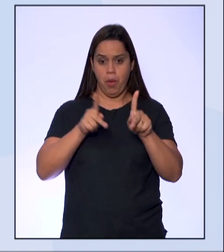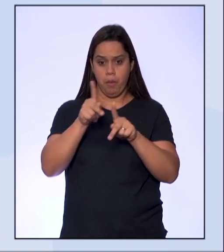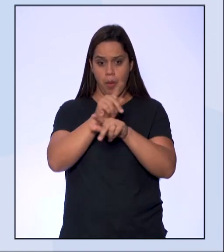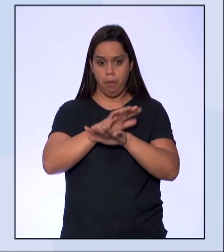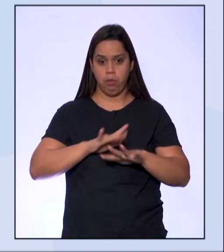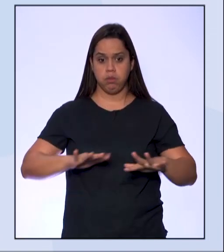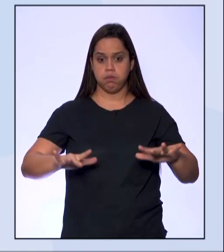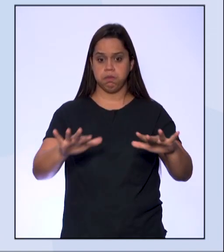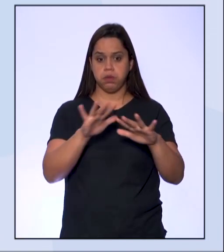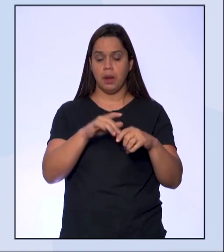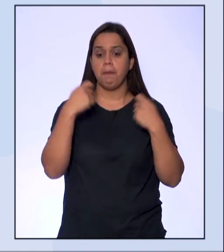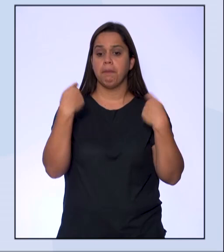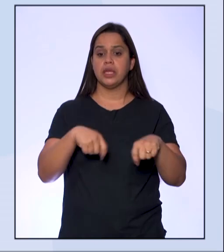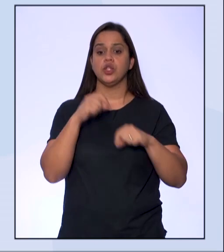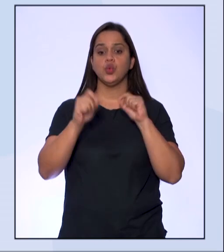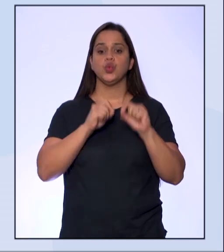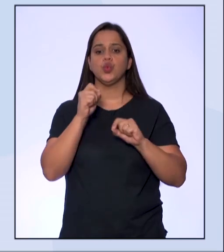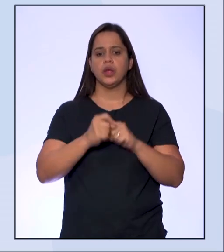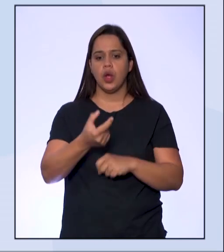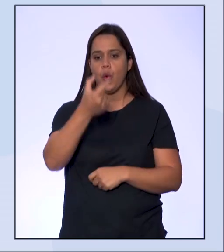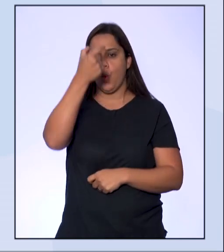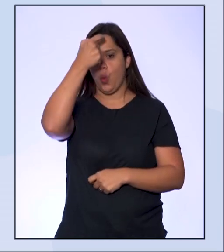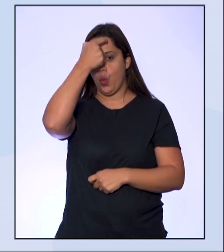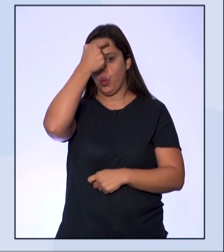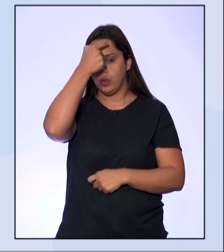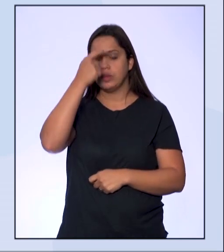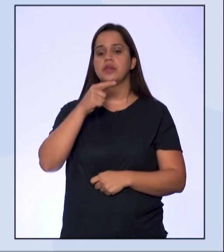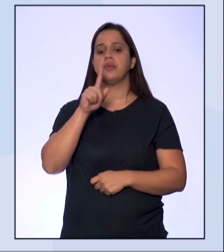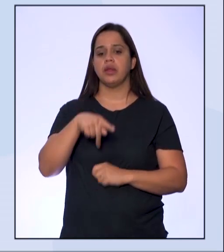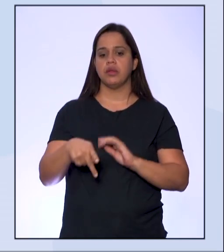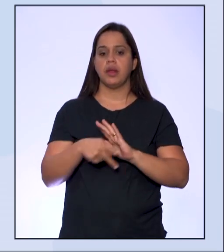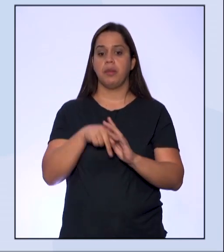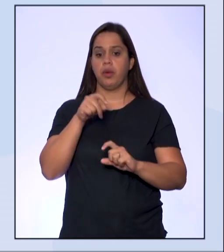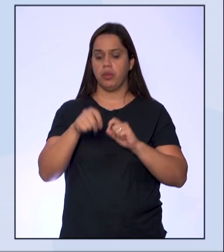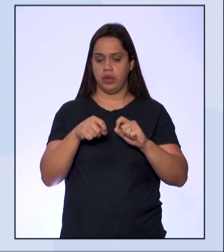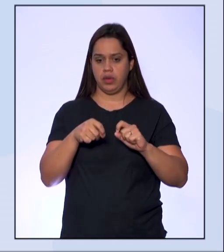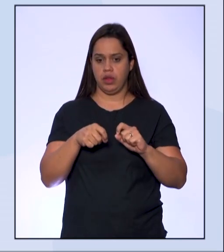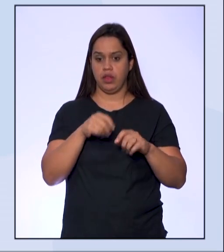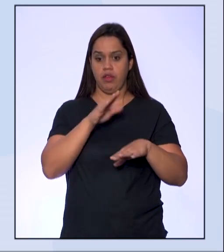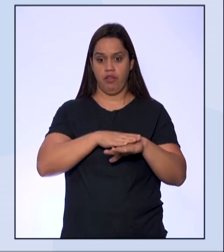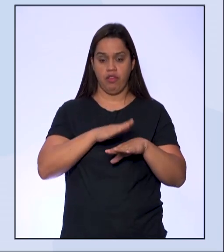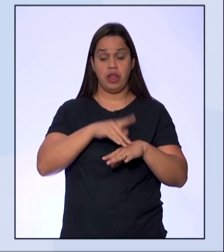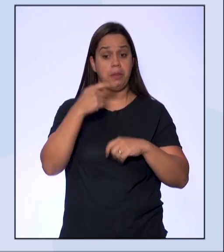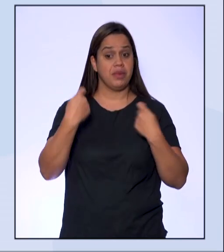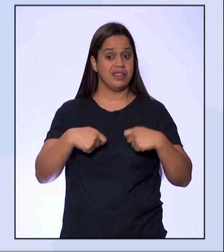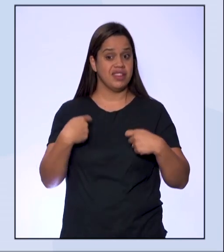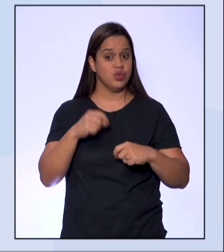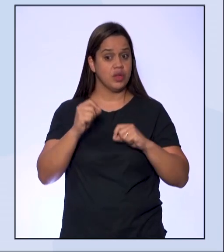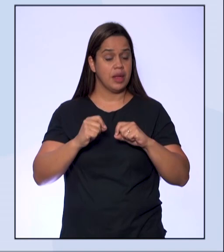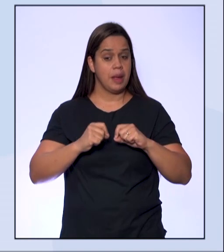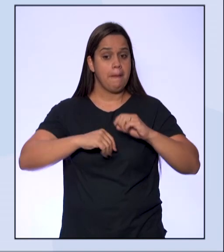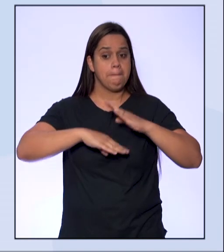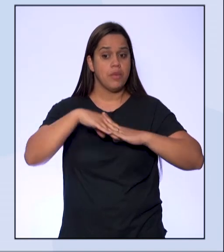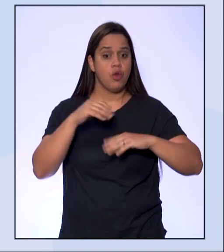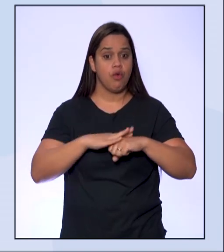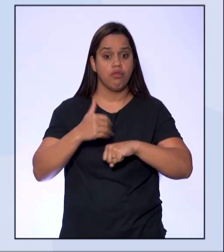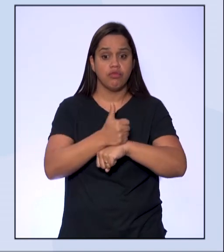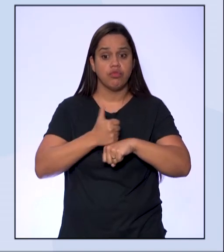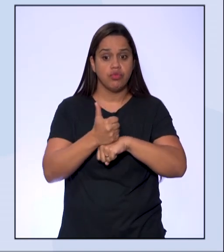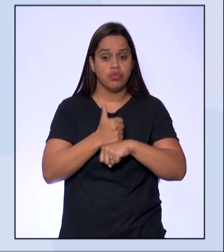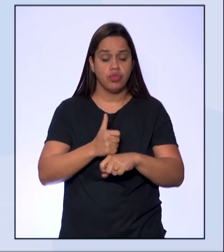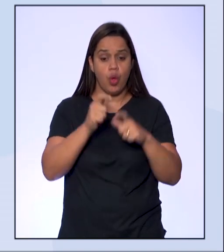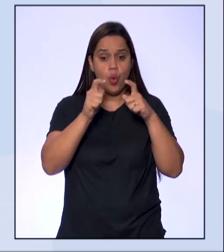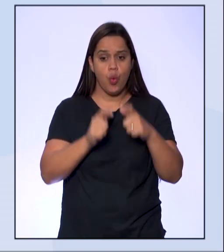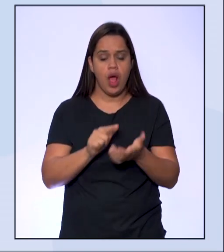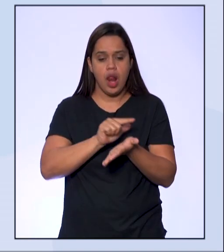é preciso conscientização sobre este procedimento, que deve ser profissional, feita em condições